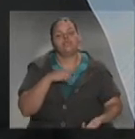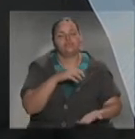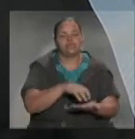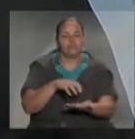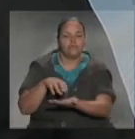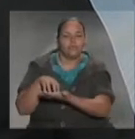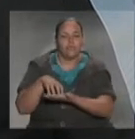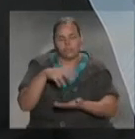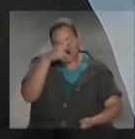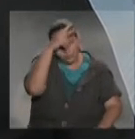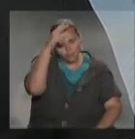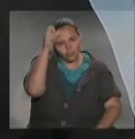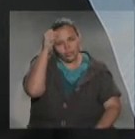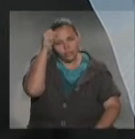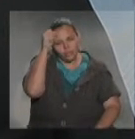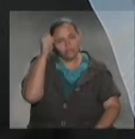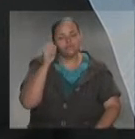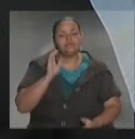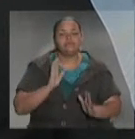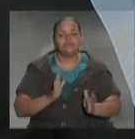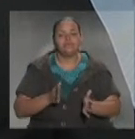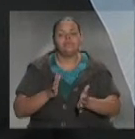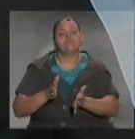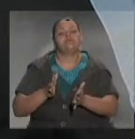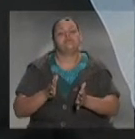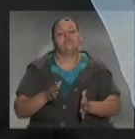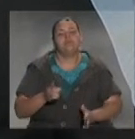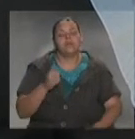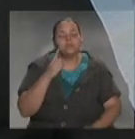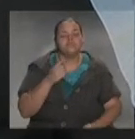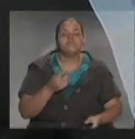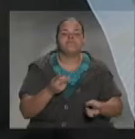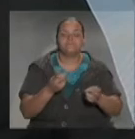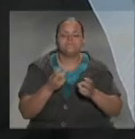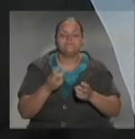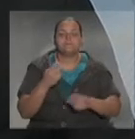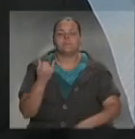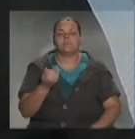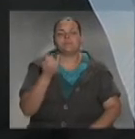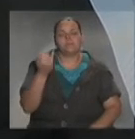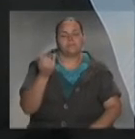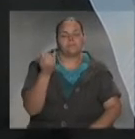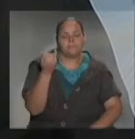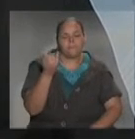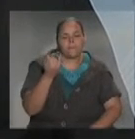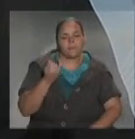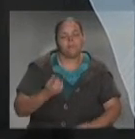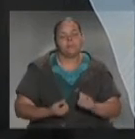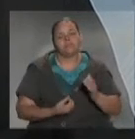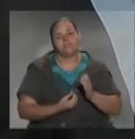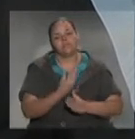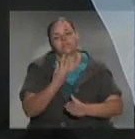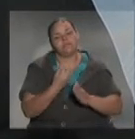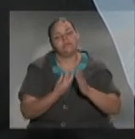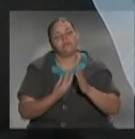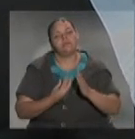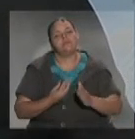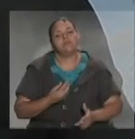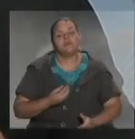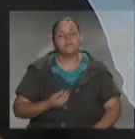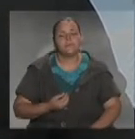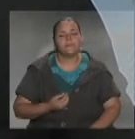órgãos públicos já estão levando isso em consideração para